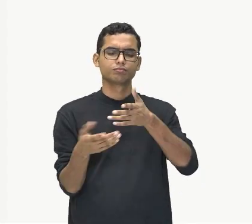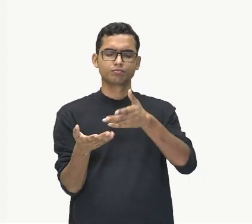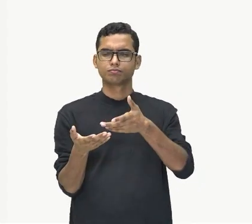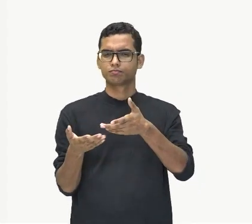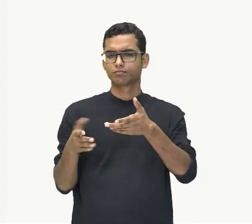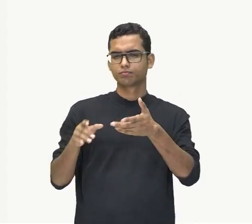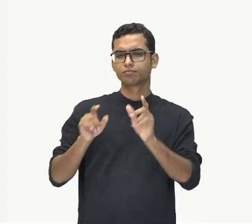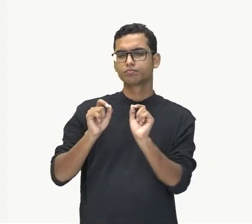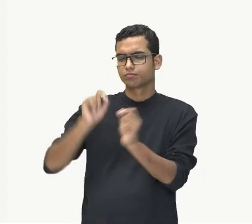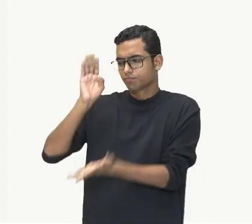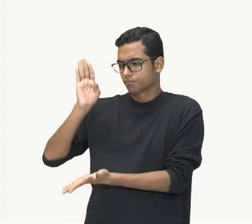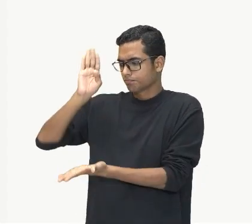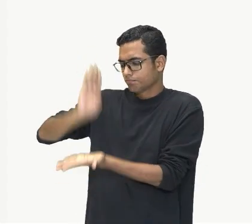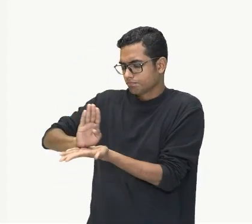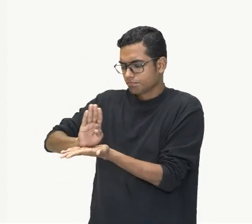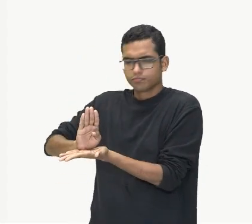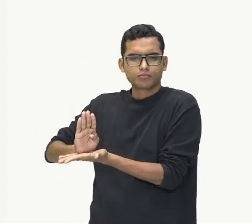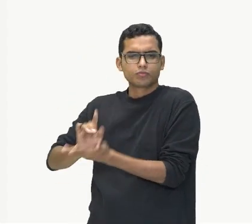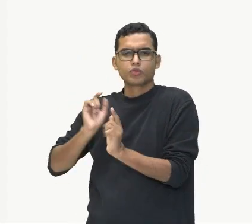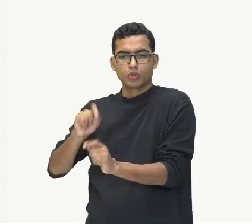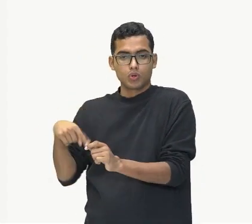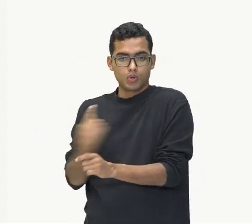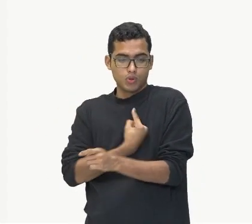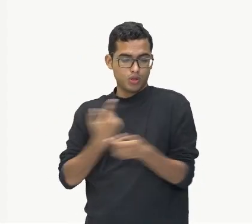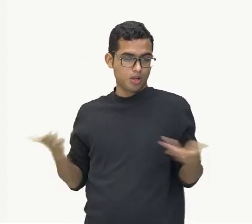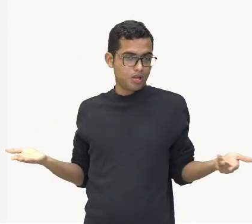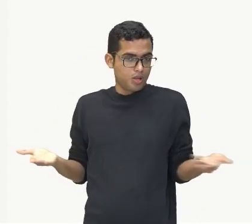Nós vamos